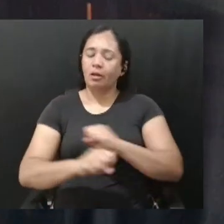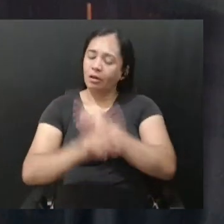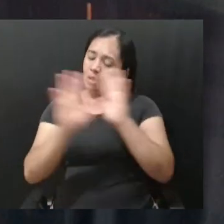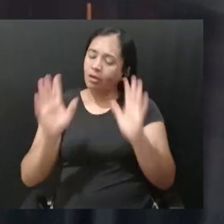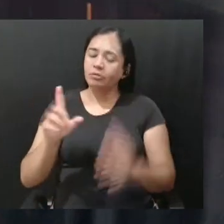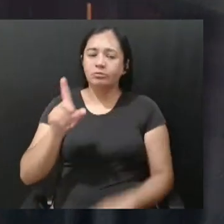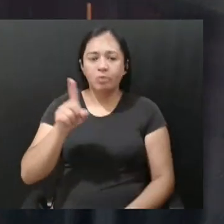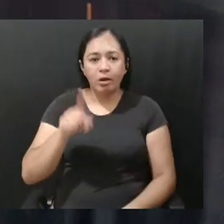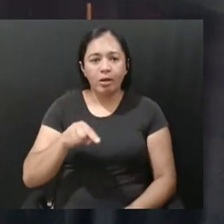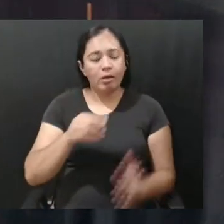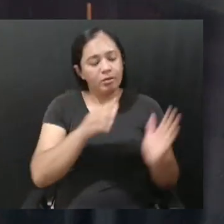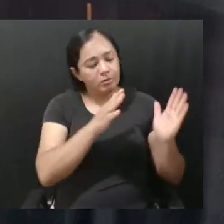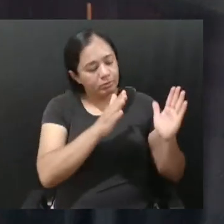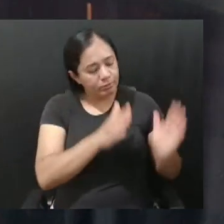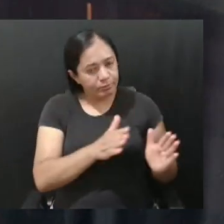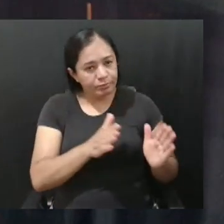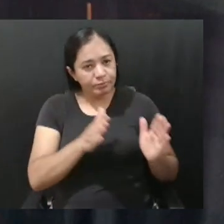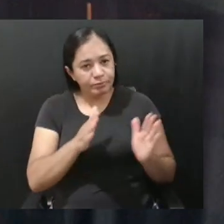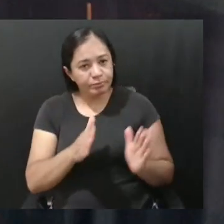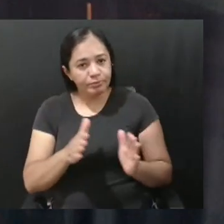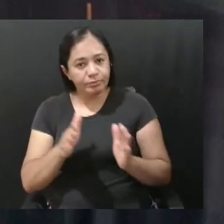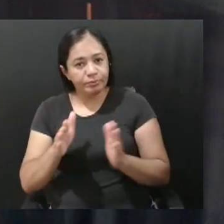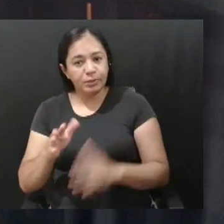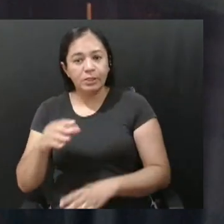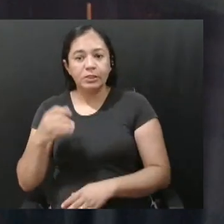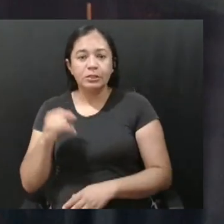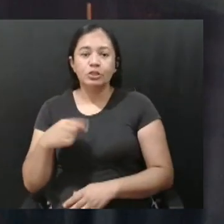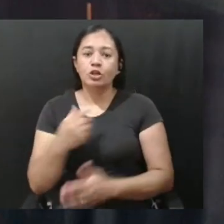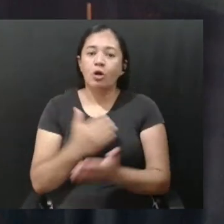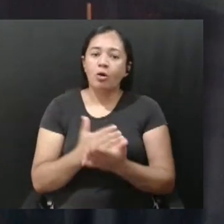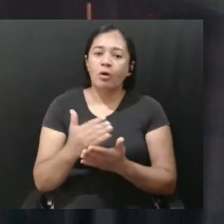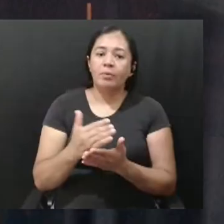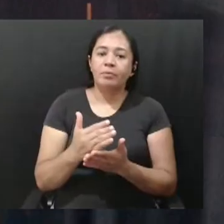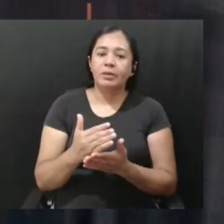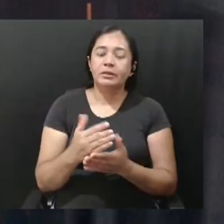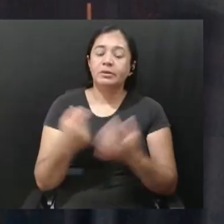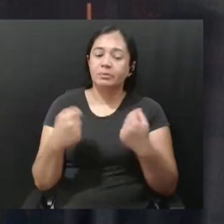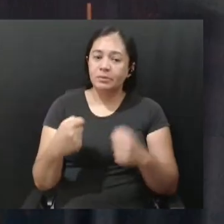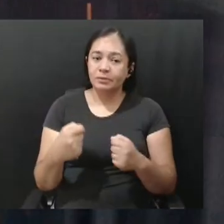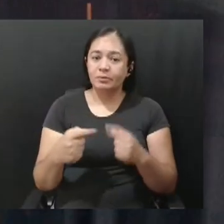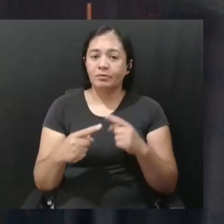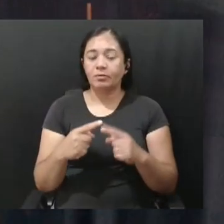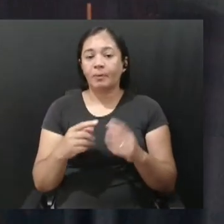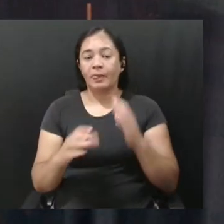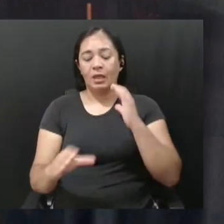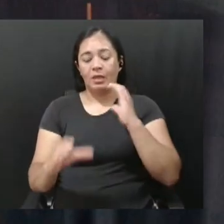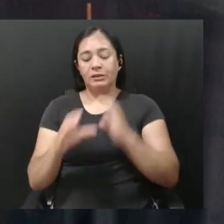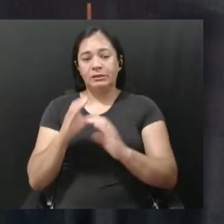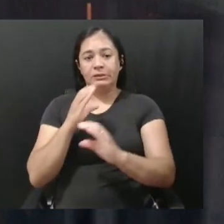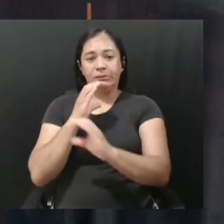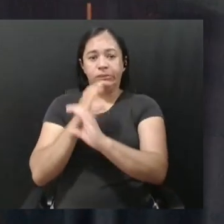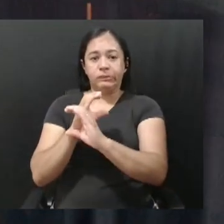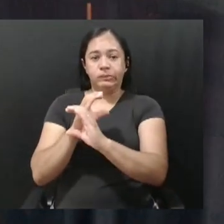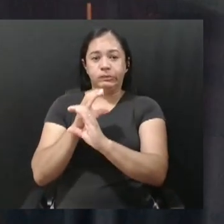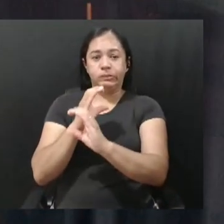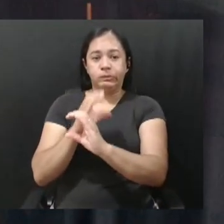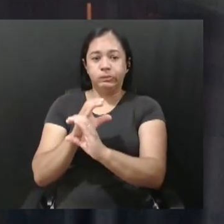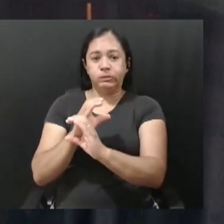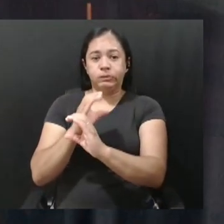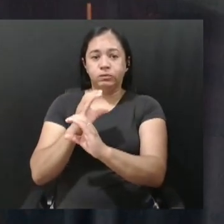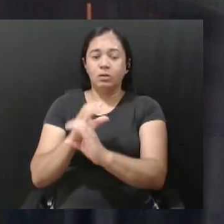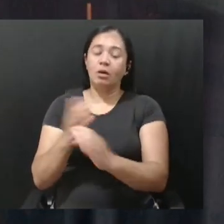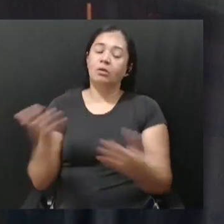começa esse processo, as coisas vão ficando atravessadas, essa comunicação vai ficando cada vez mais difícil e esse